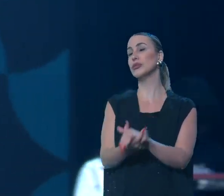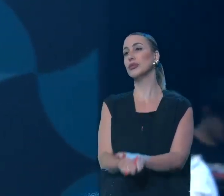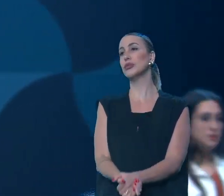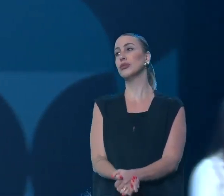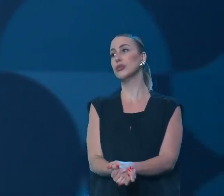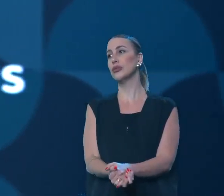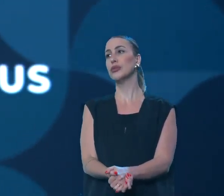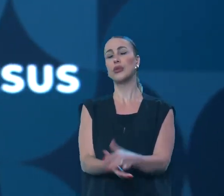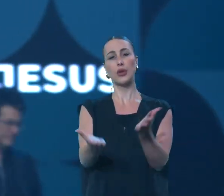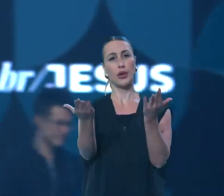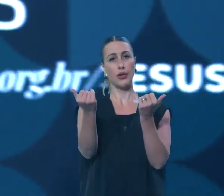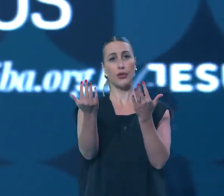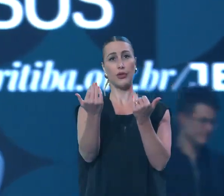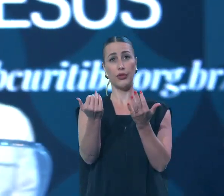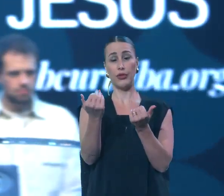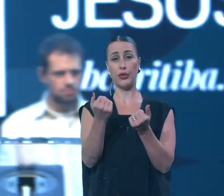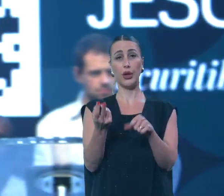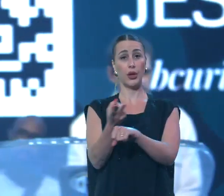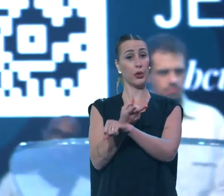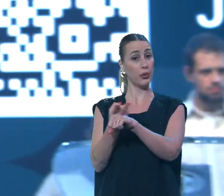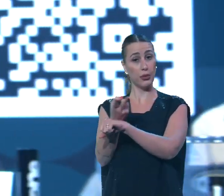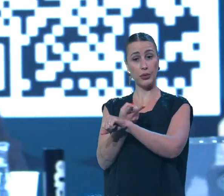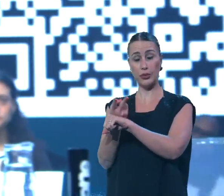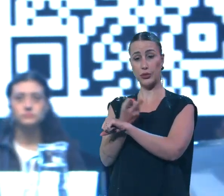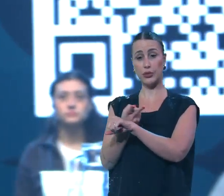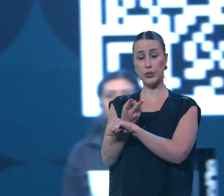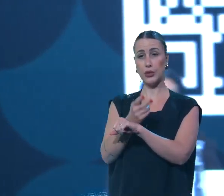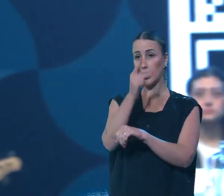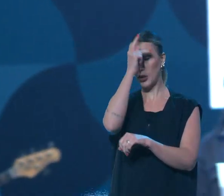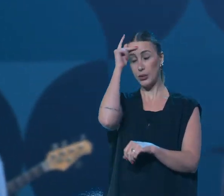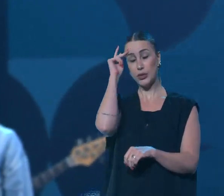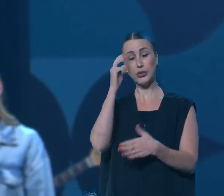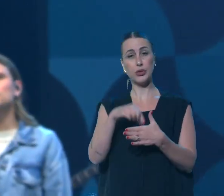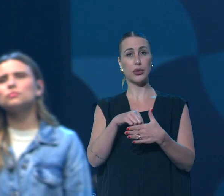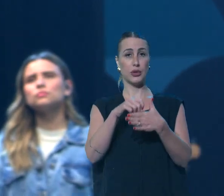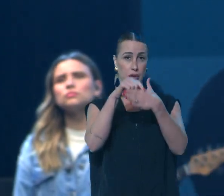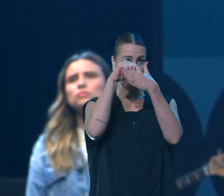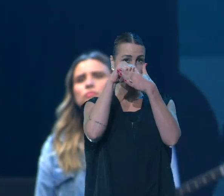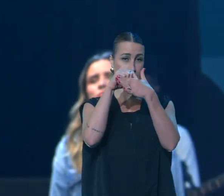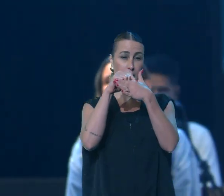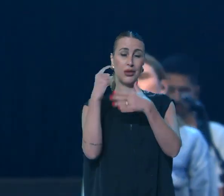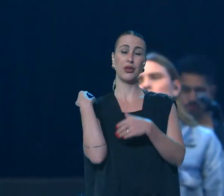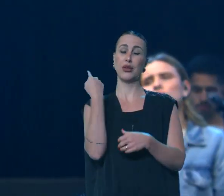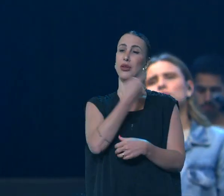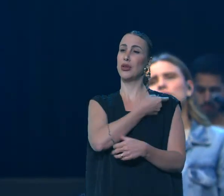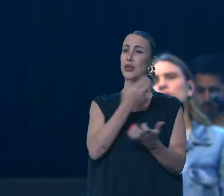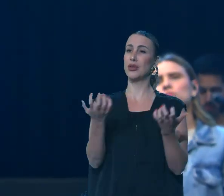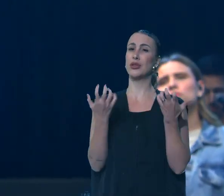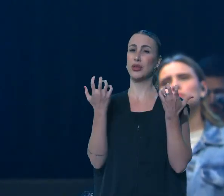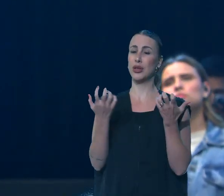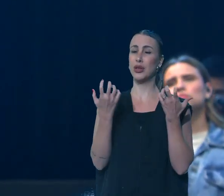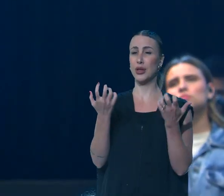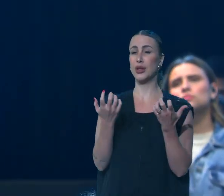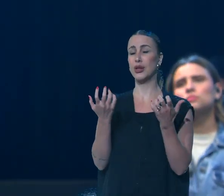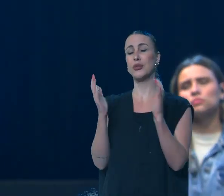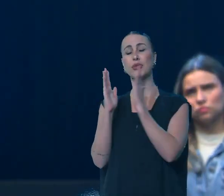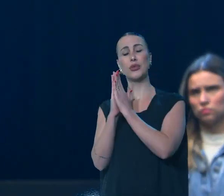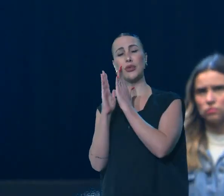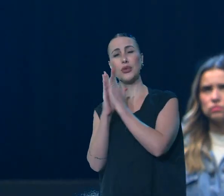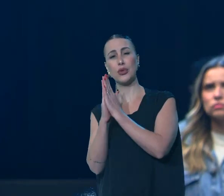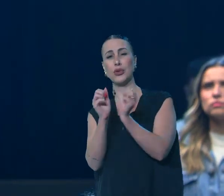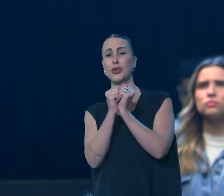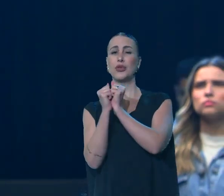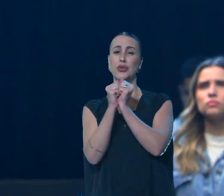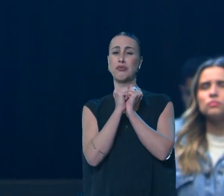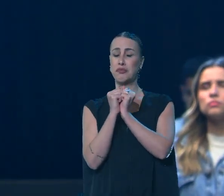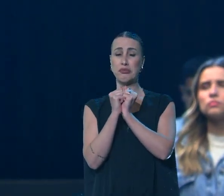Pode vir, procurar uma das pessoas que está aqui à frente. A gente vai te abraçar. A gente quer orar com você. Se você quer confessar algo, abrir alguma coisa da tua